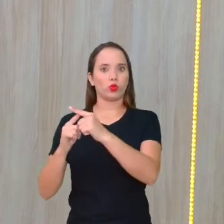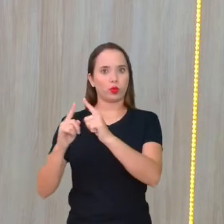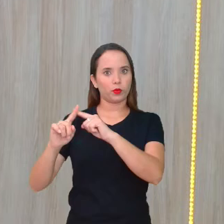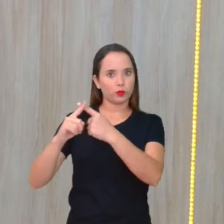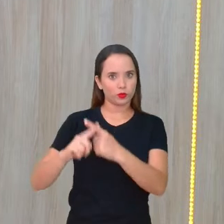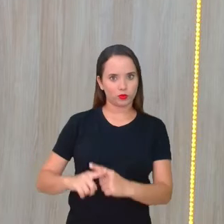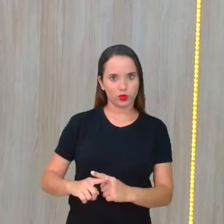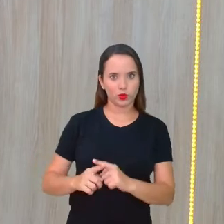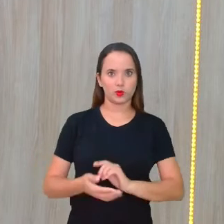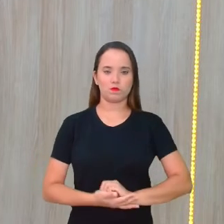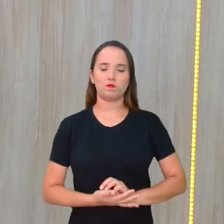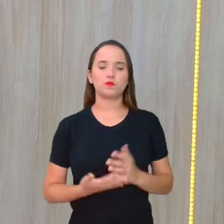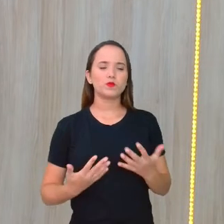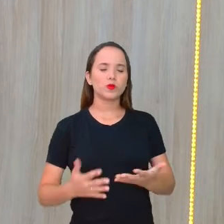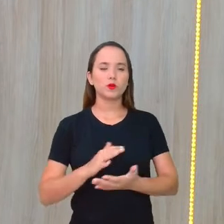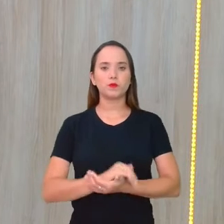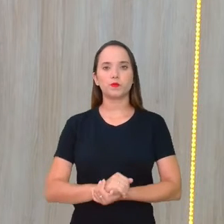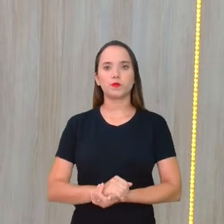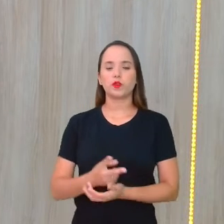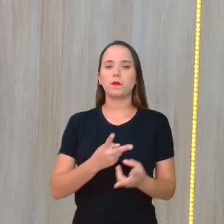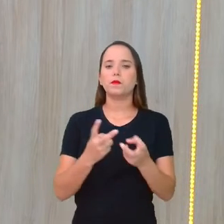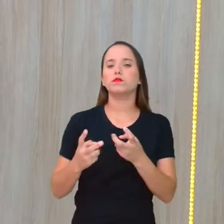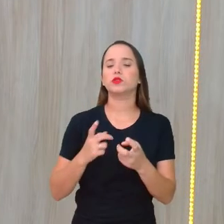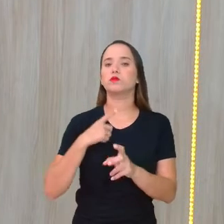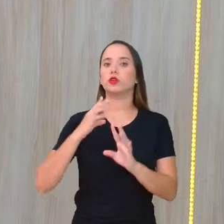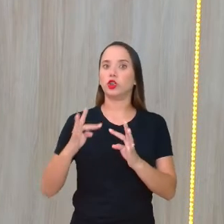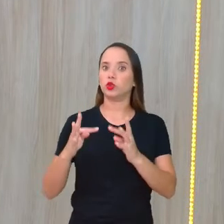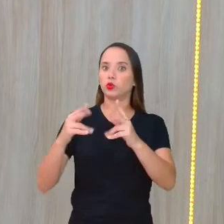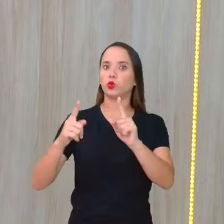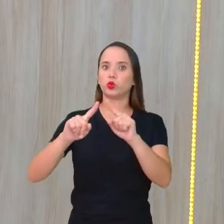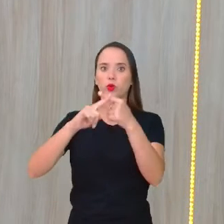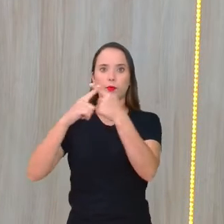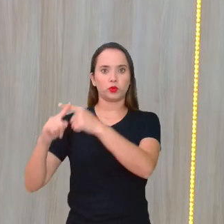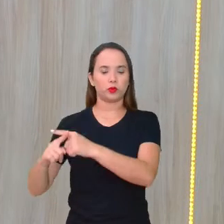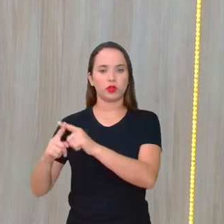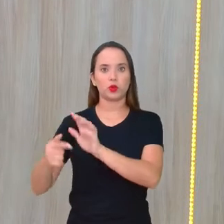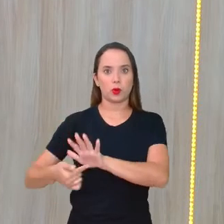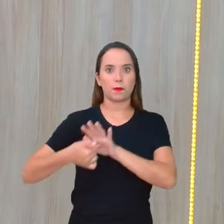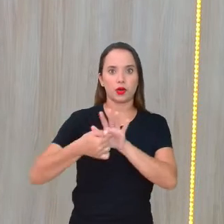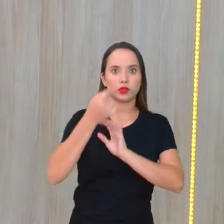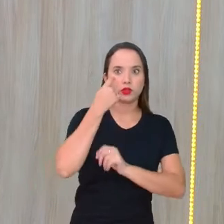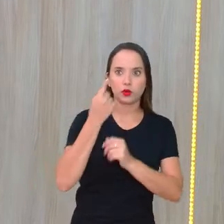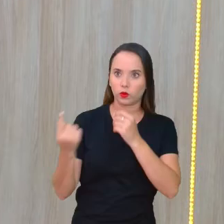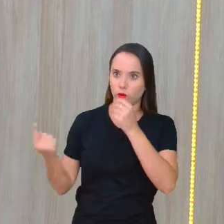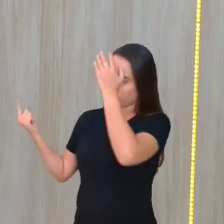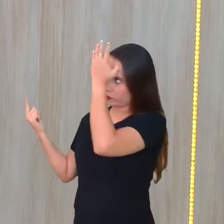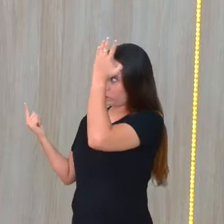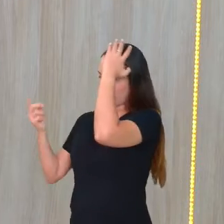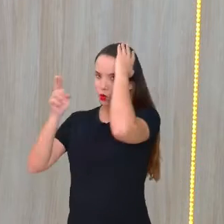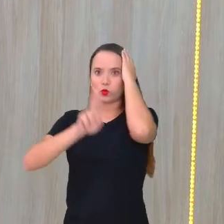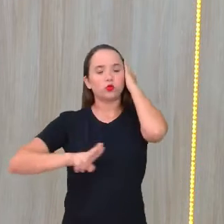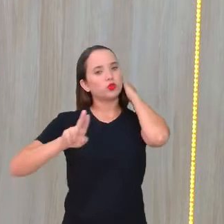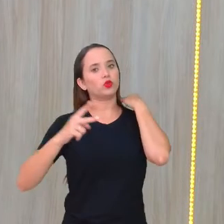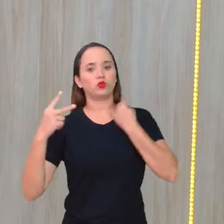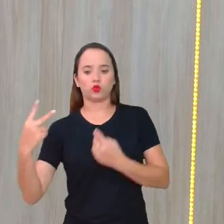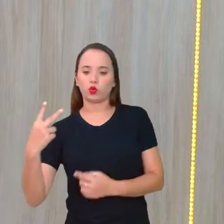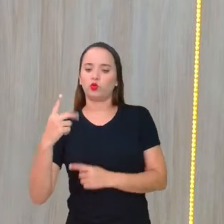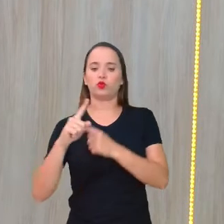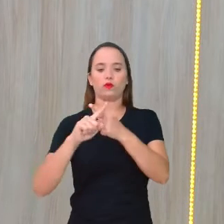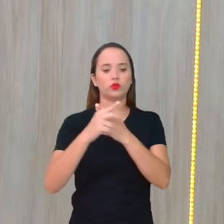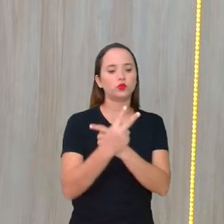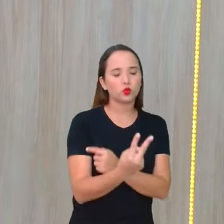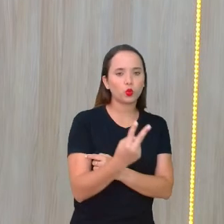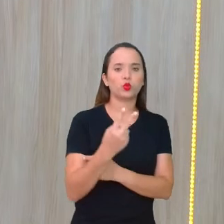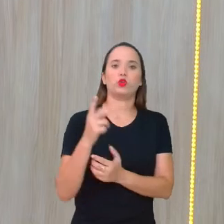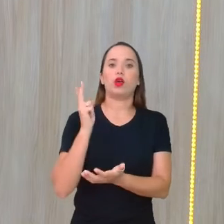situação. Então, você observa que todas as multiplicações que apareceram aí, ó, a partir daquele 2 vezes 2, é sempre